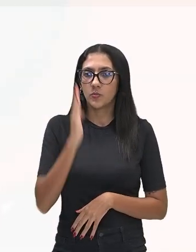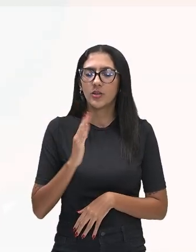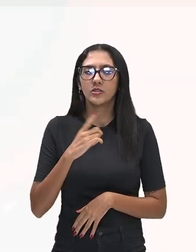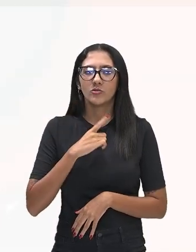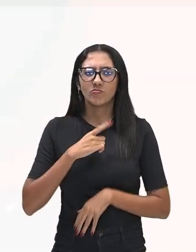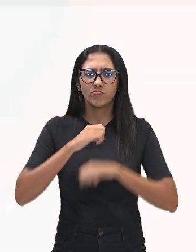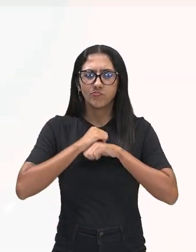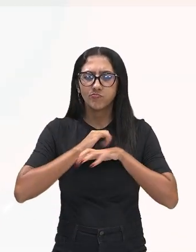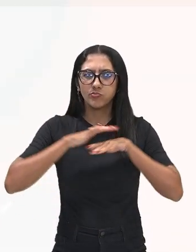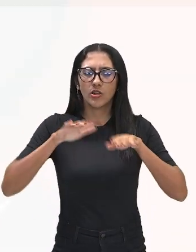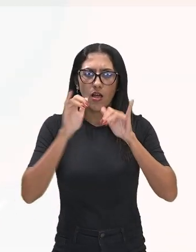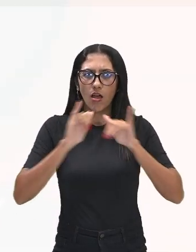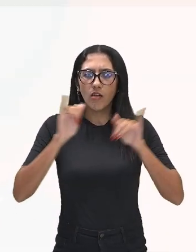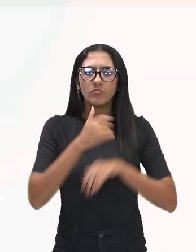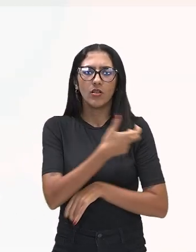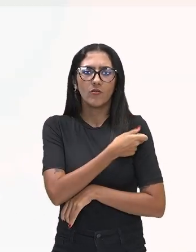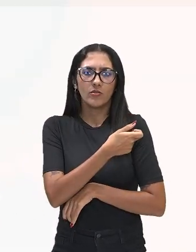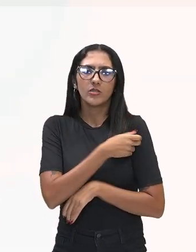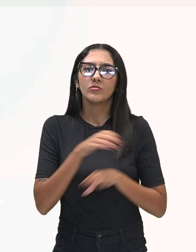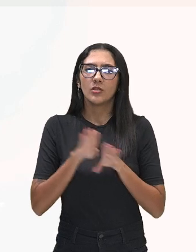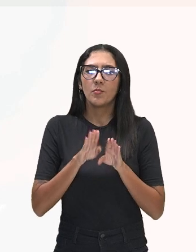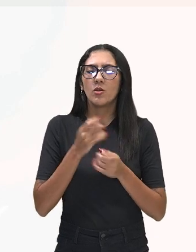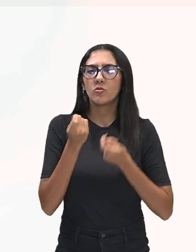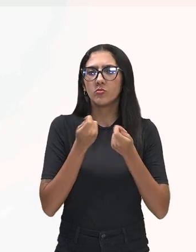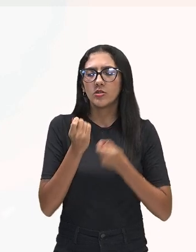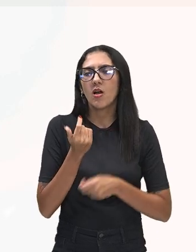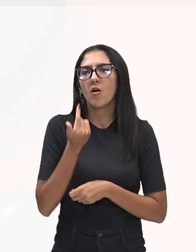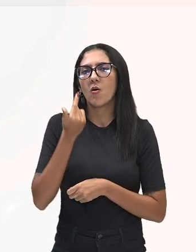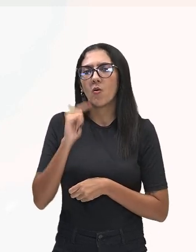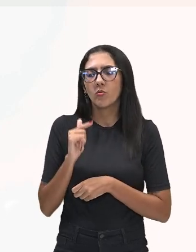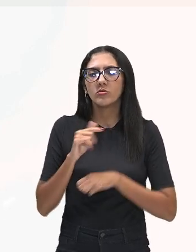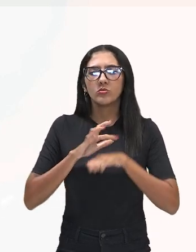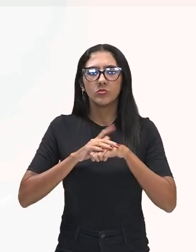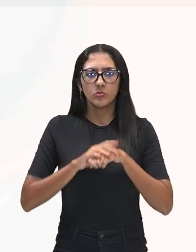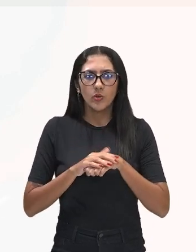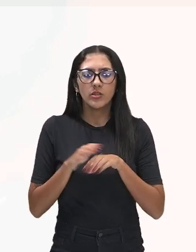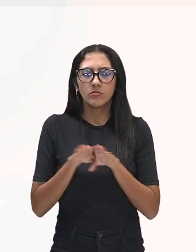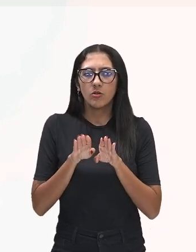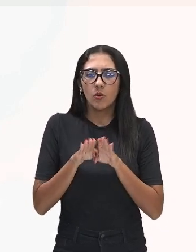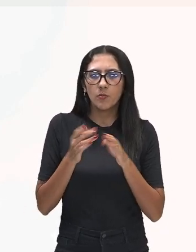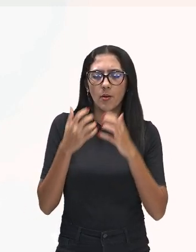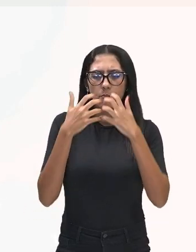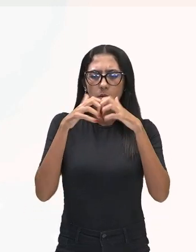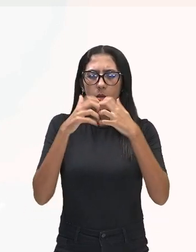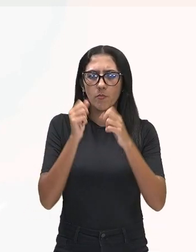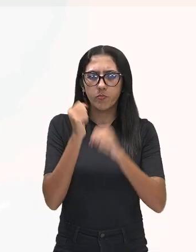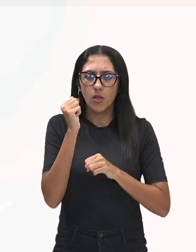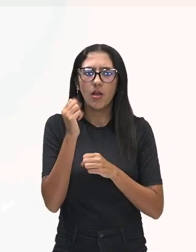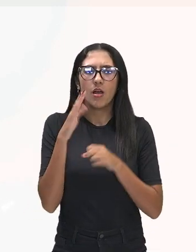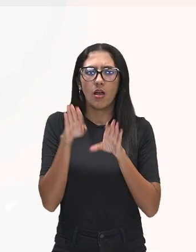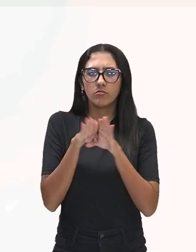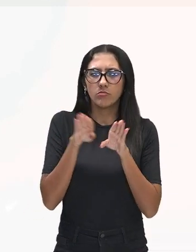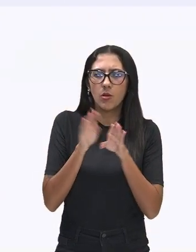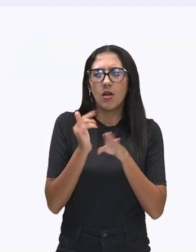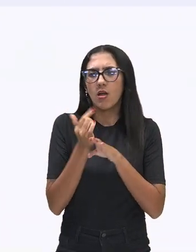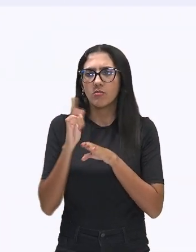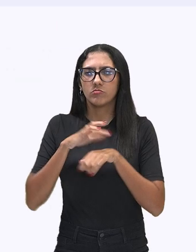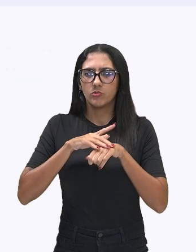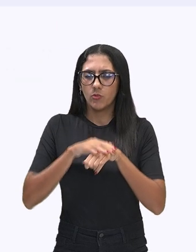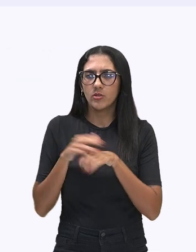massa também foi responsável pelo controle da poliomielite, paralisia infantil e da síndrome da rubéola